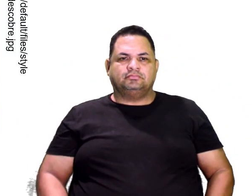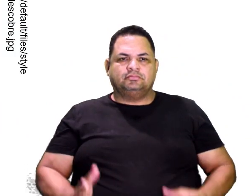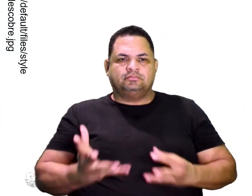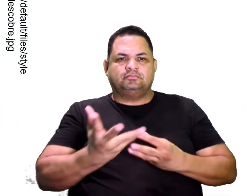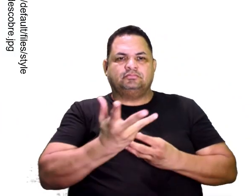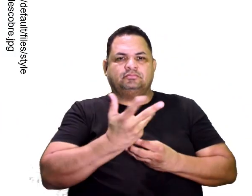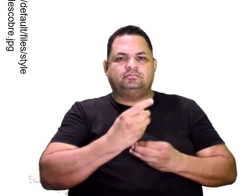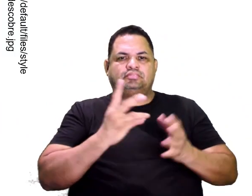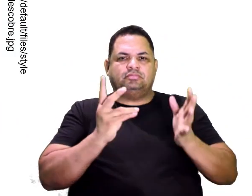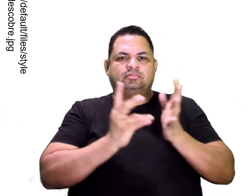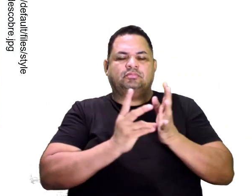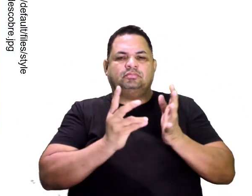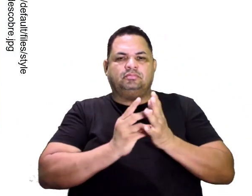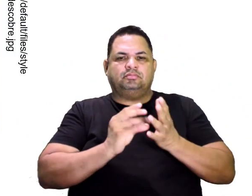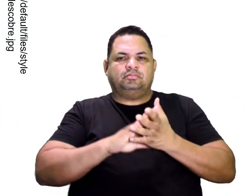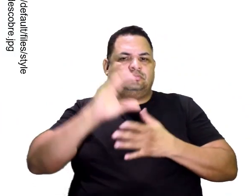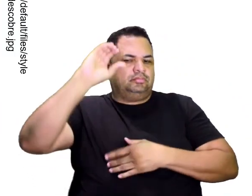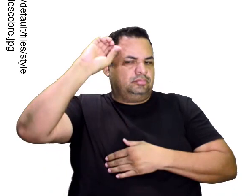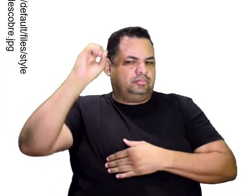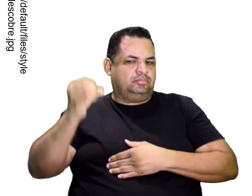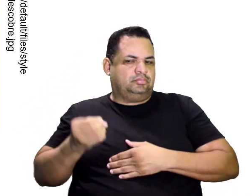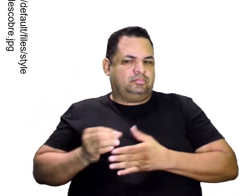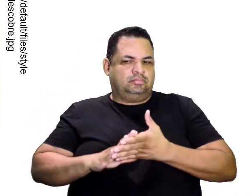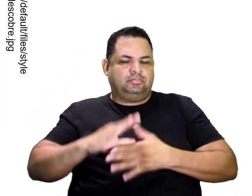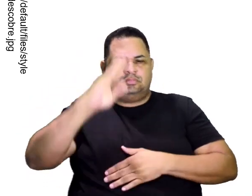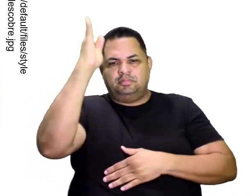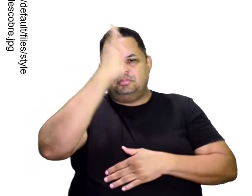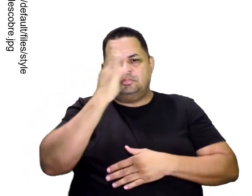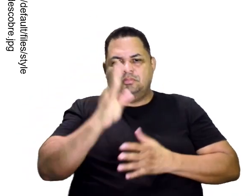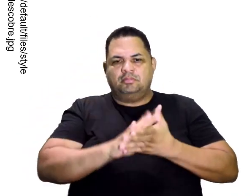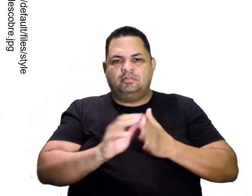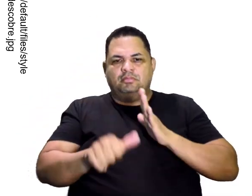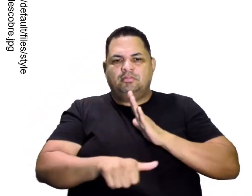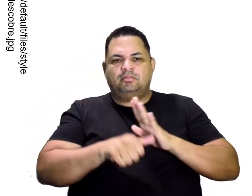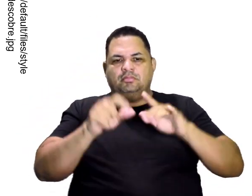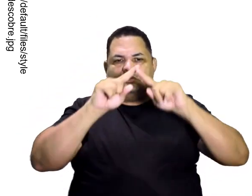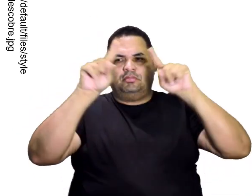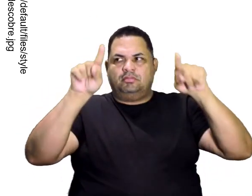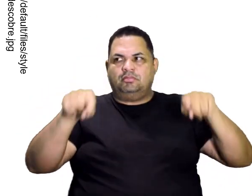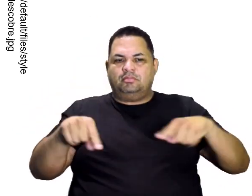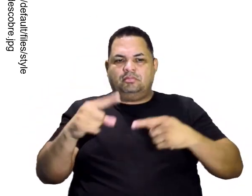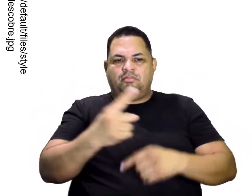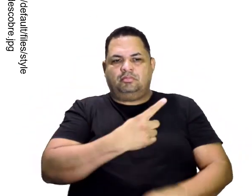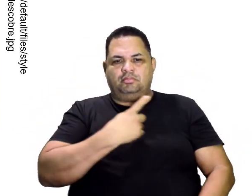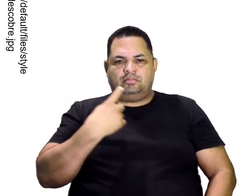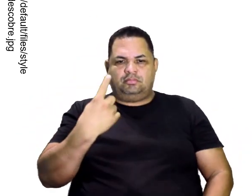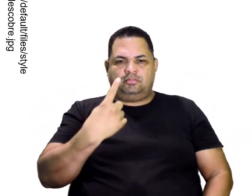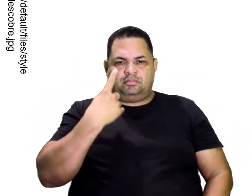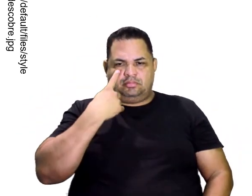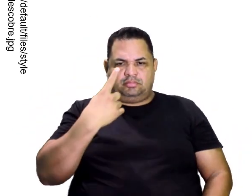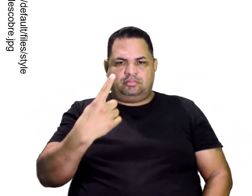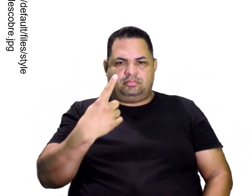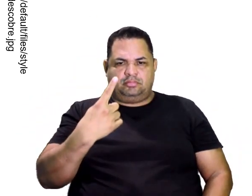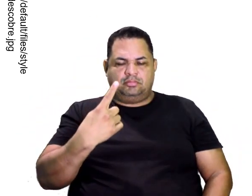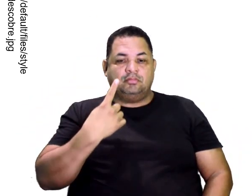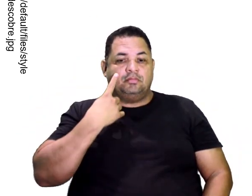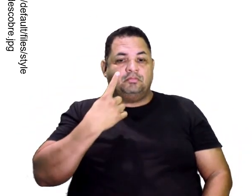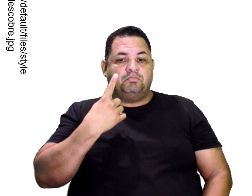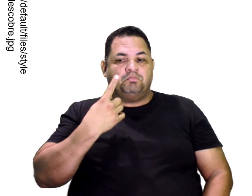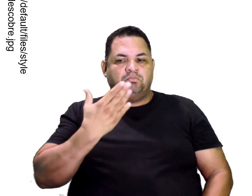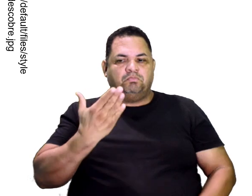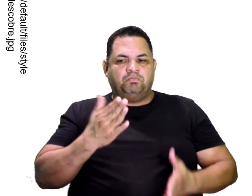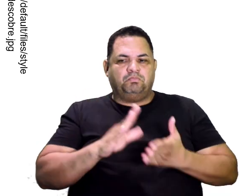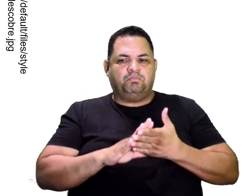As artes indígenas e afro-brasileiras estão dizendo aquele primeiro quadro que nós vimos, né? Em que a